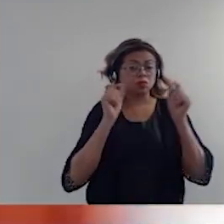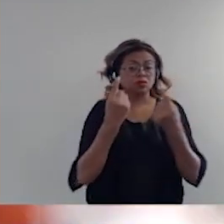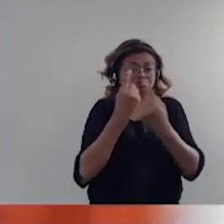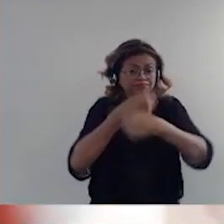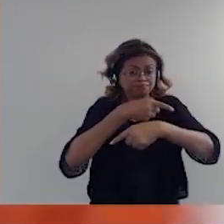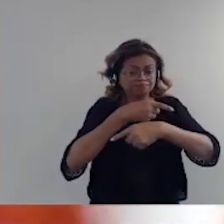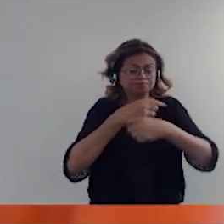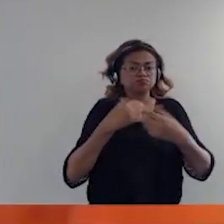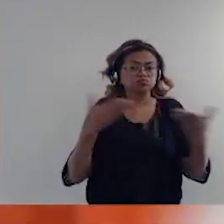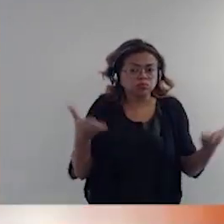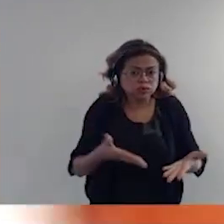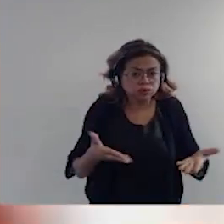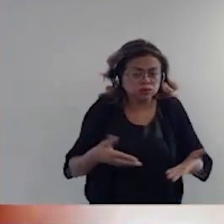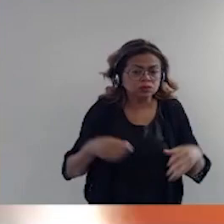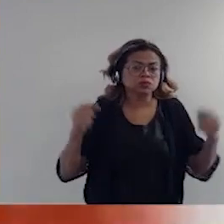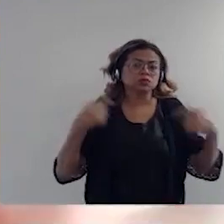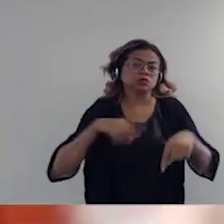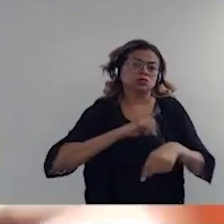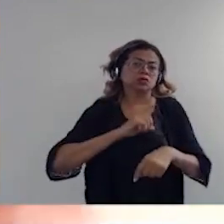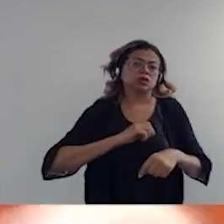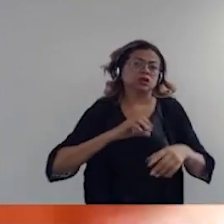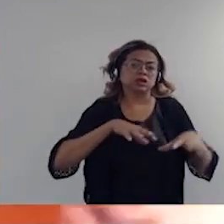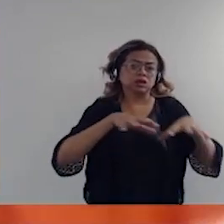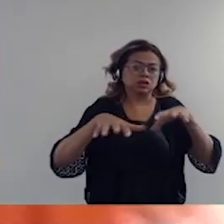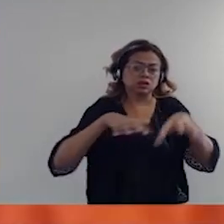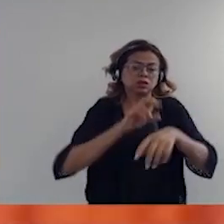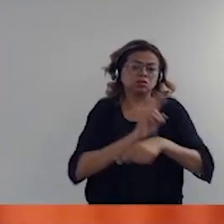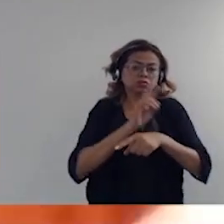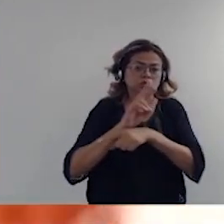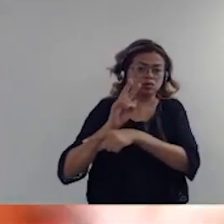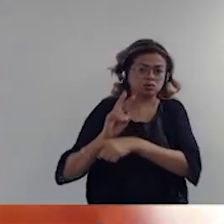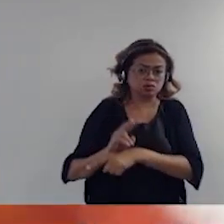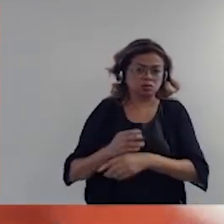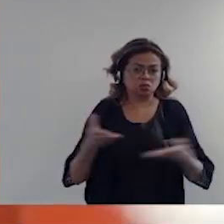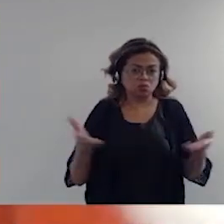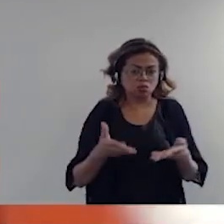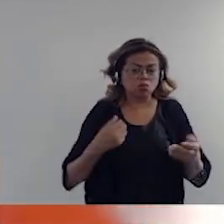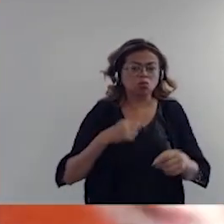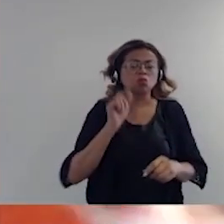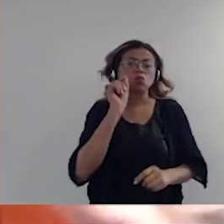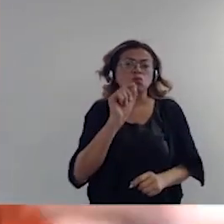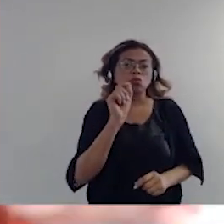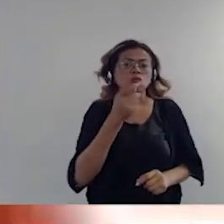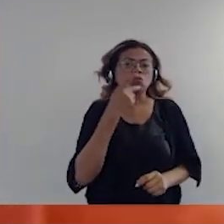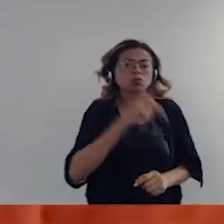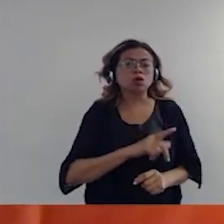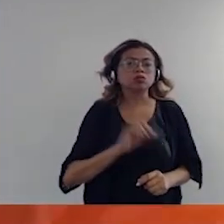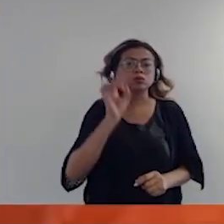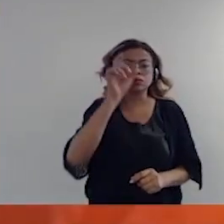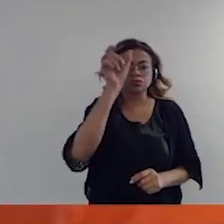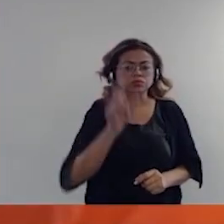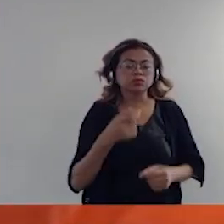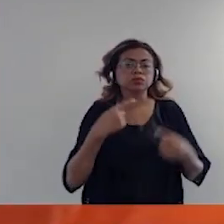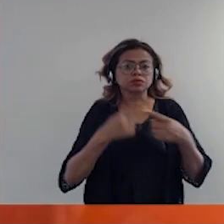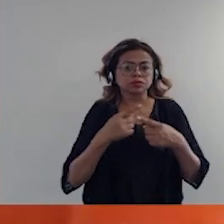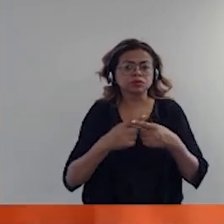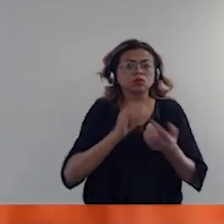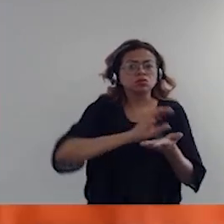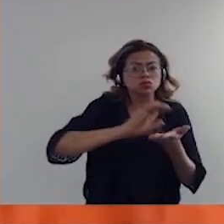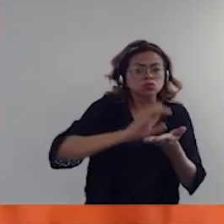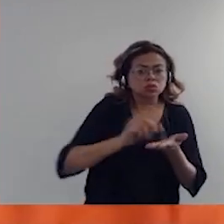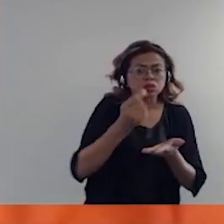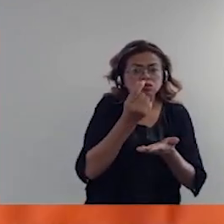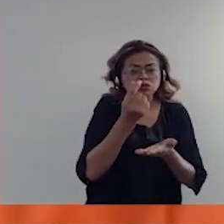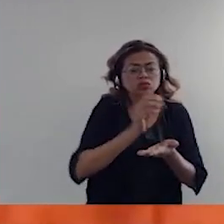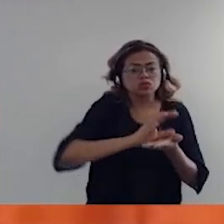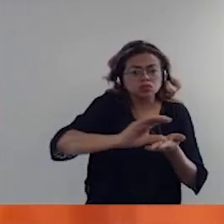divergência quanto a esses sistemas de proteção social, ela é tão somente quanto à base de financiamento e